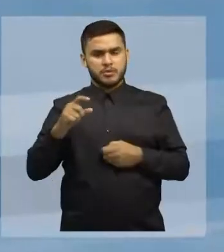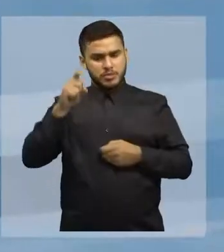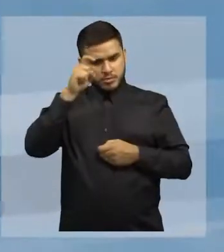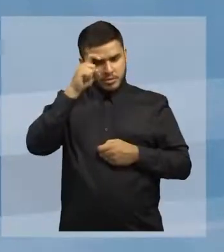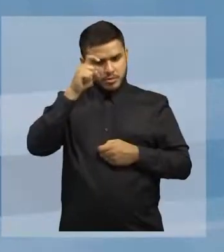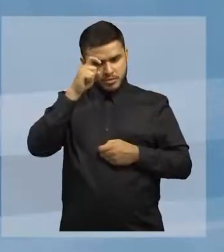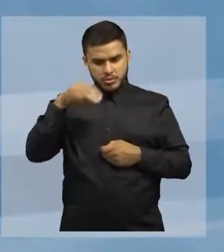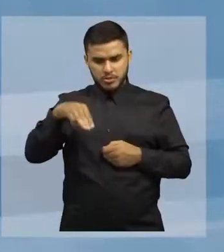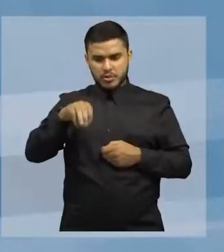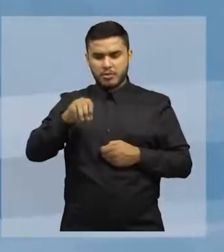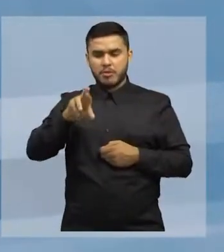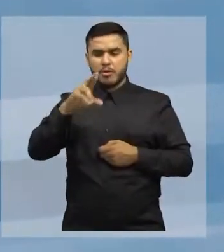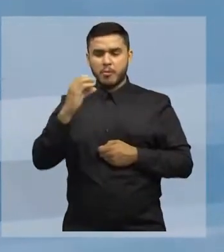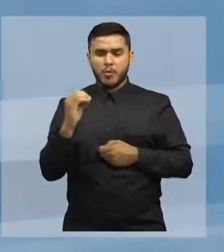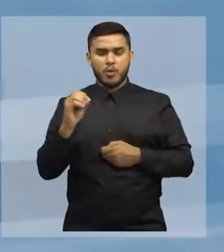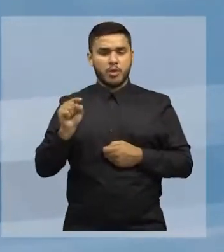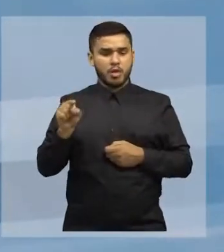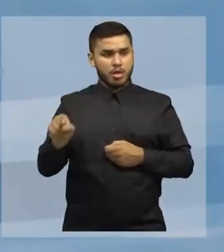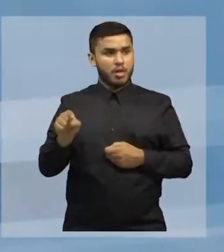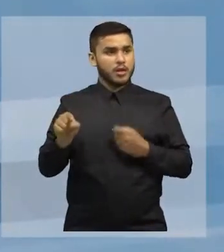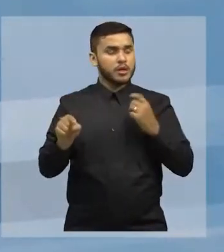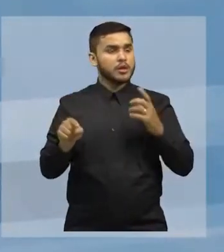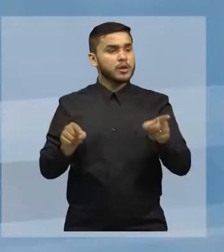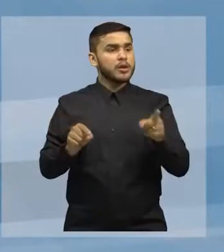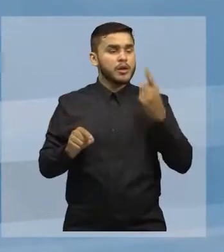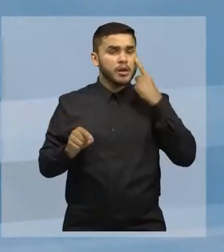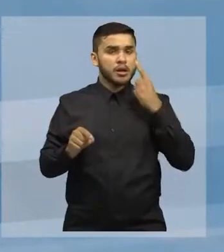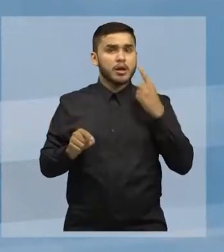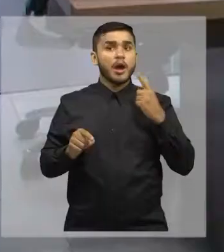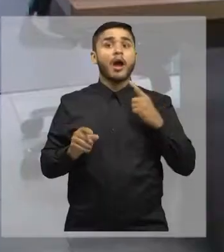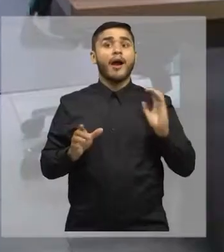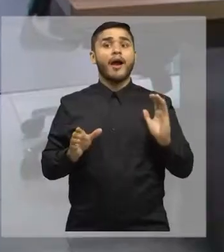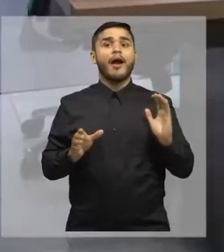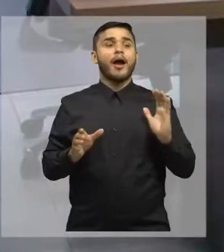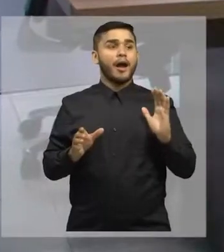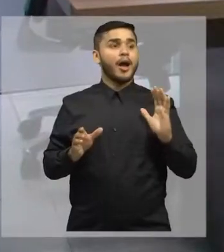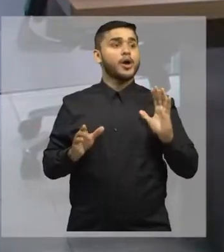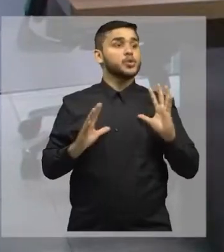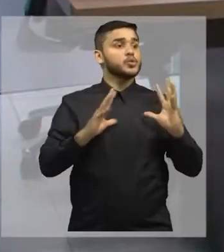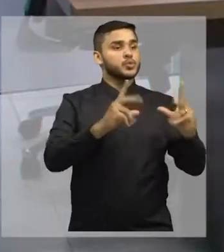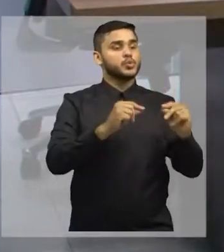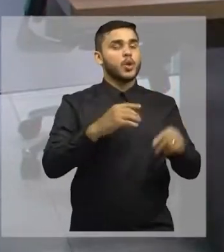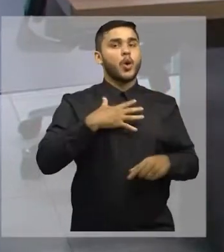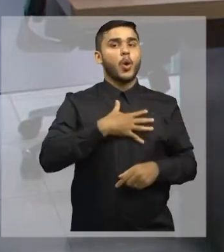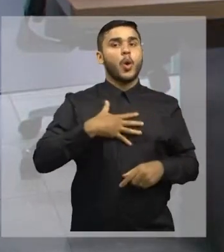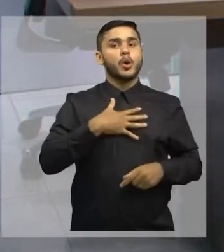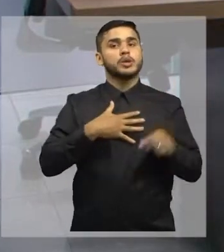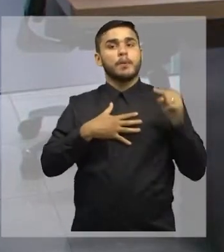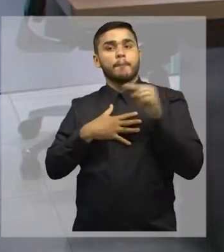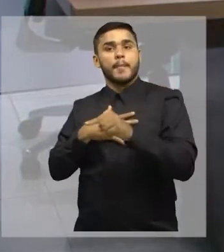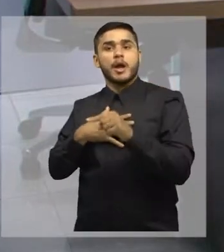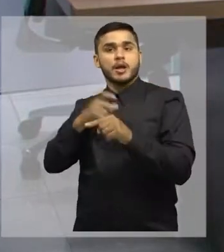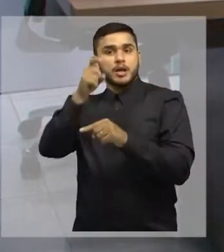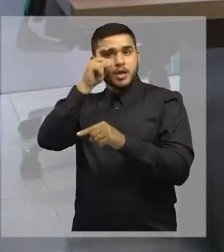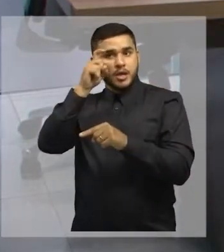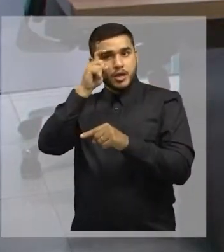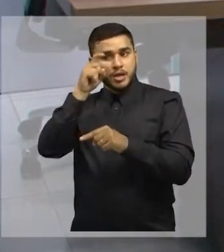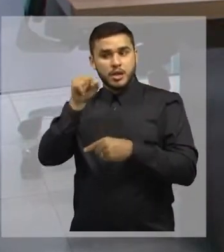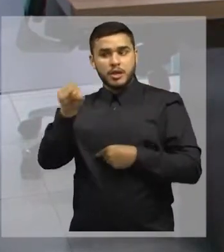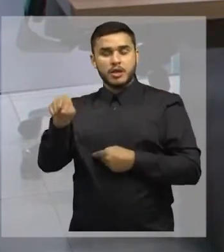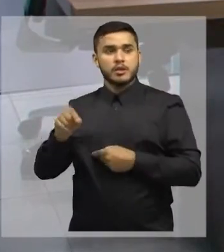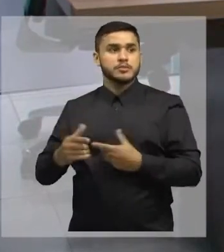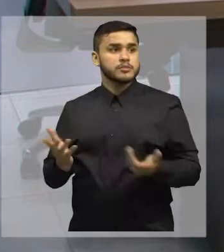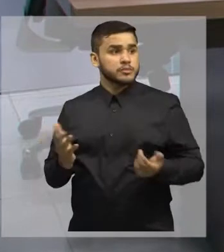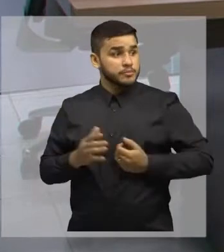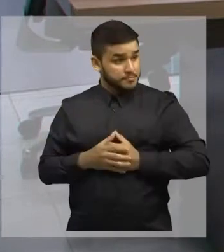uma pesquisa dizendo que o assessor, o ministro da Justiça, tem mais popularidade que ele. Tanto que já descartou-se até ir para o Supremo, já tem